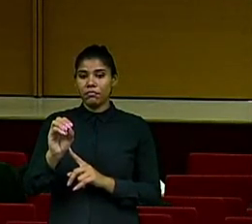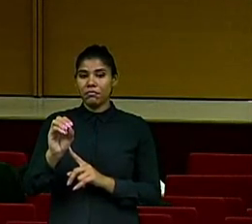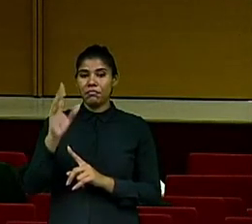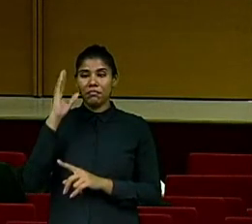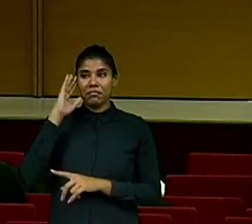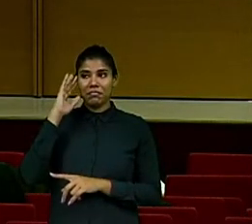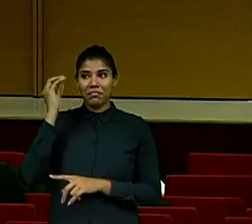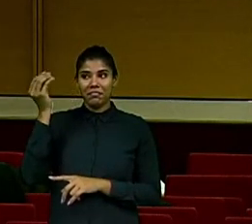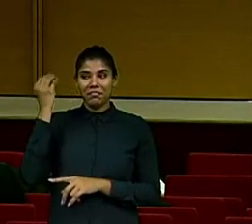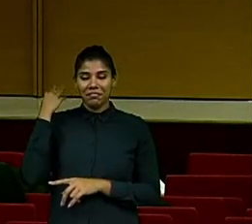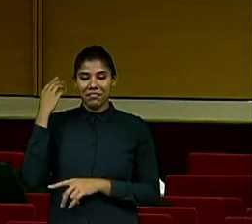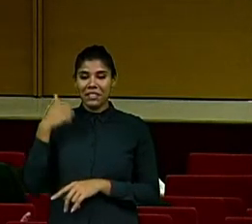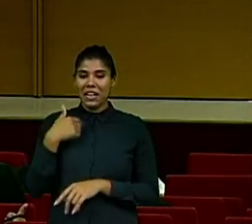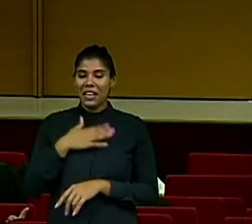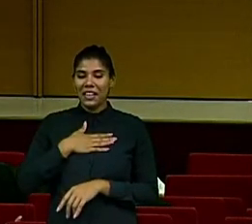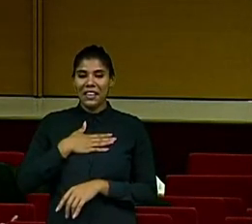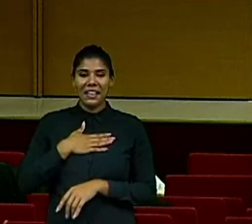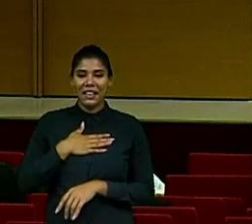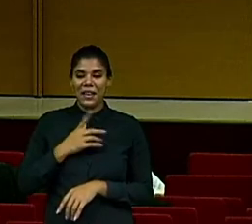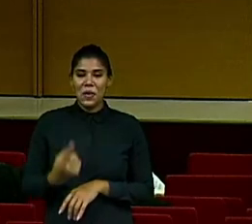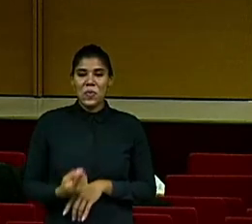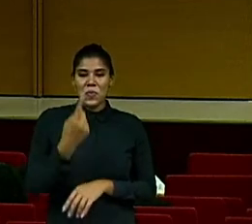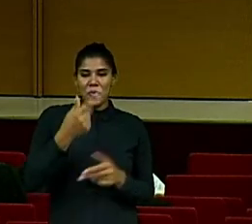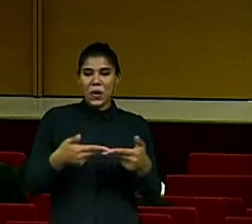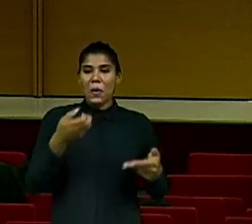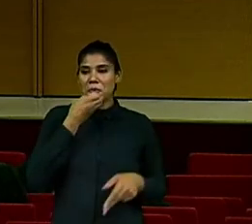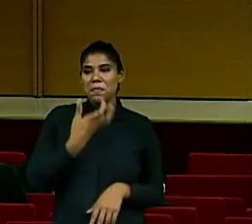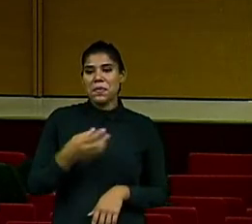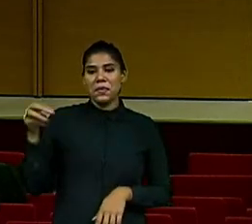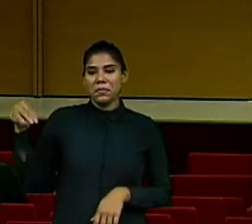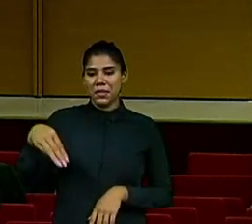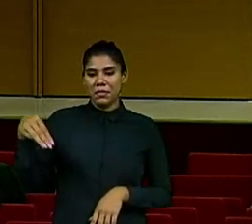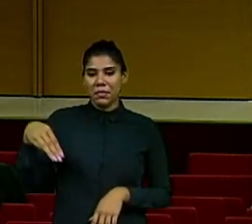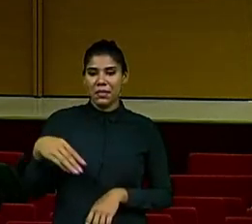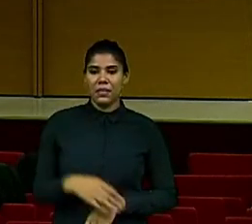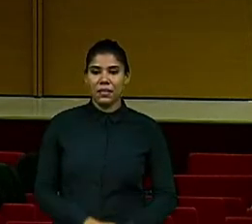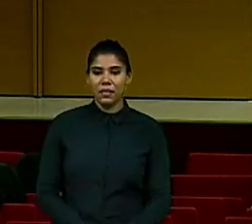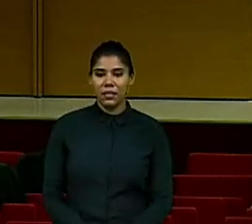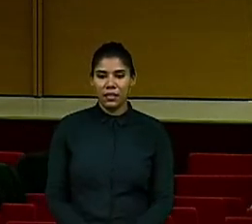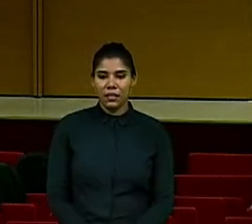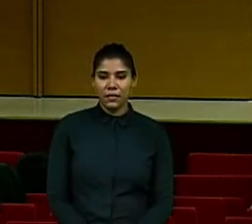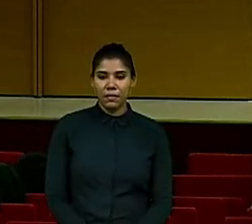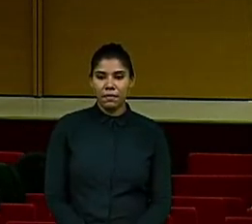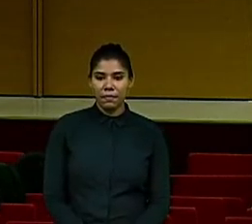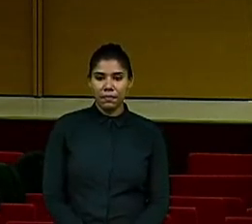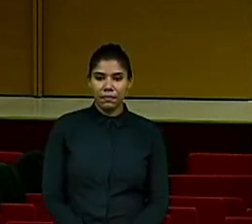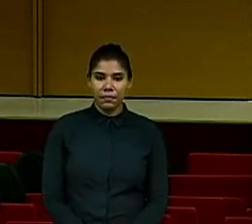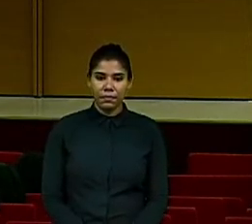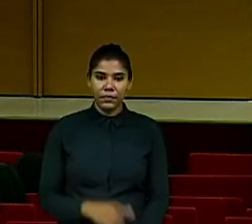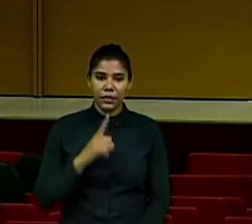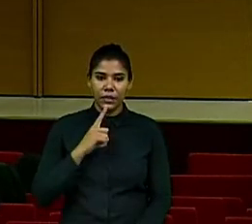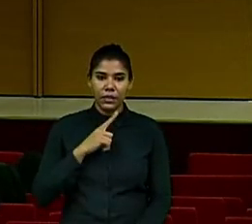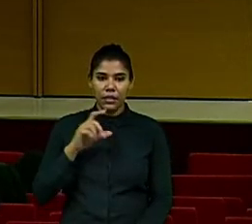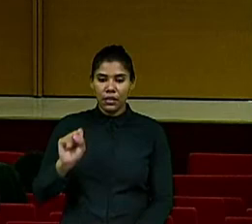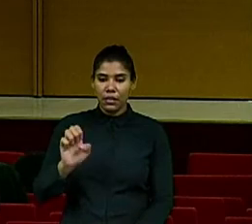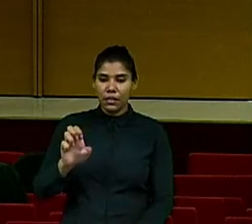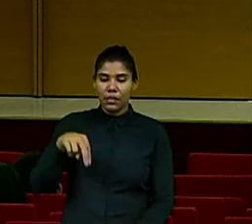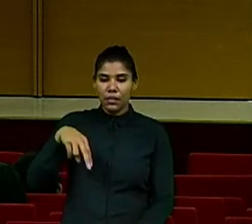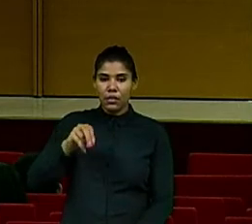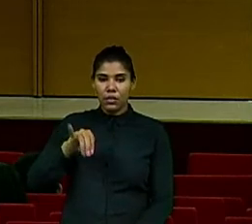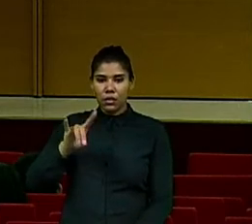nós temos a onda senoidal onde você tem aqui a crista